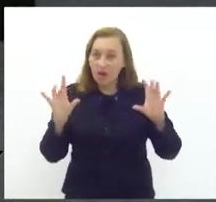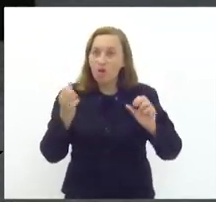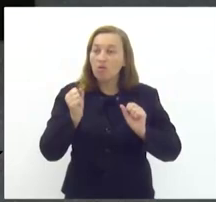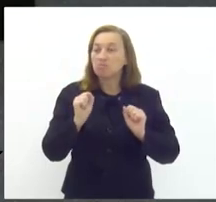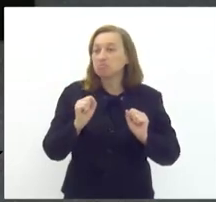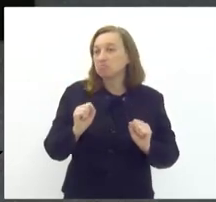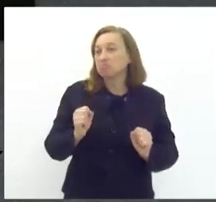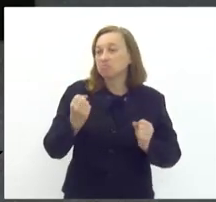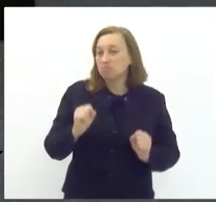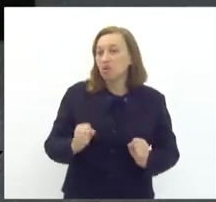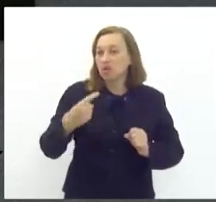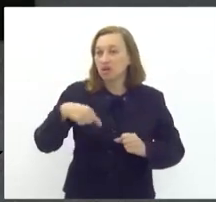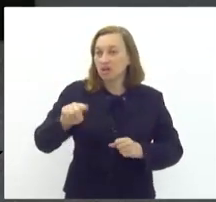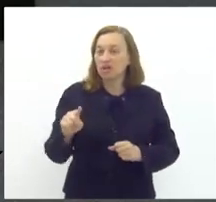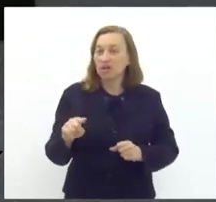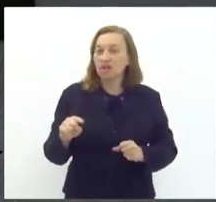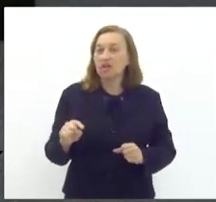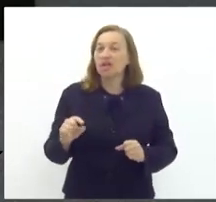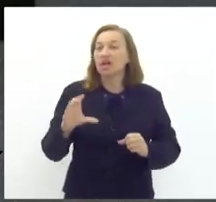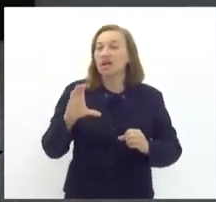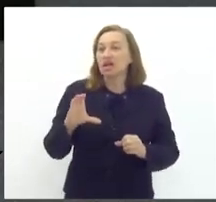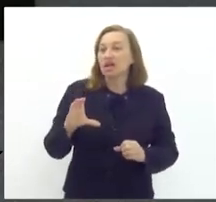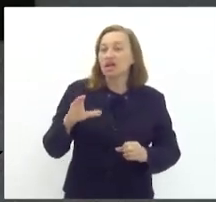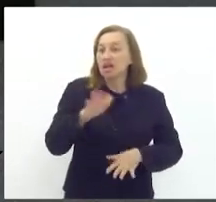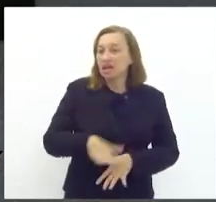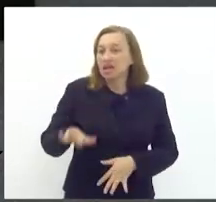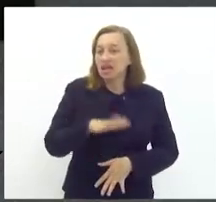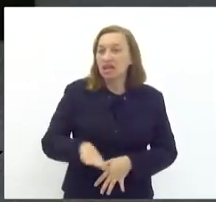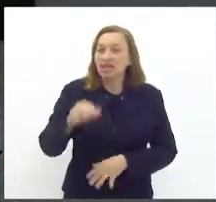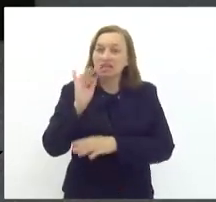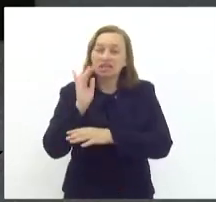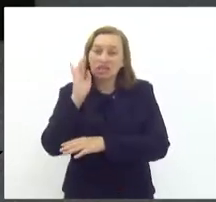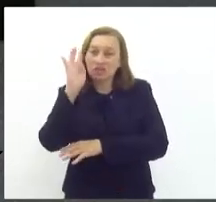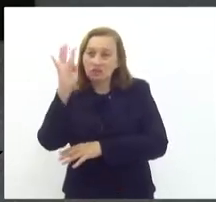no palco do Criança Esperança acompanhada